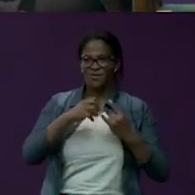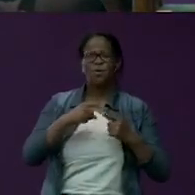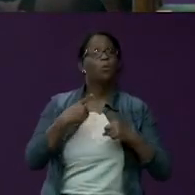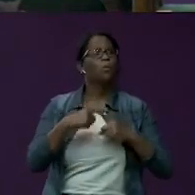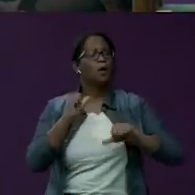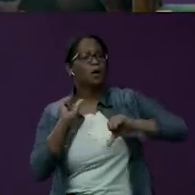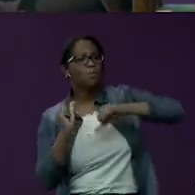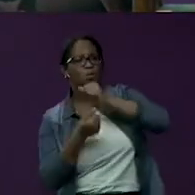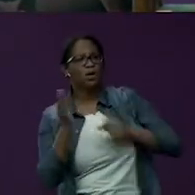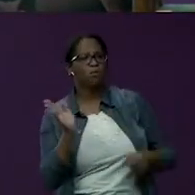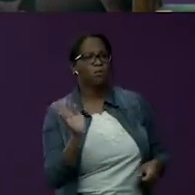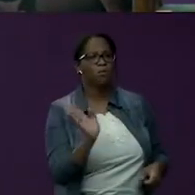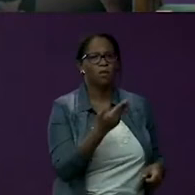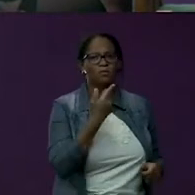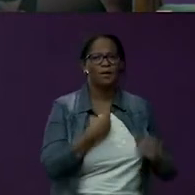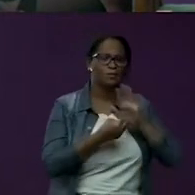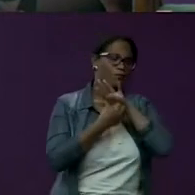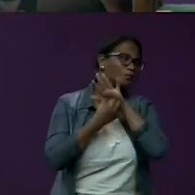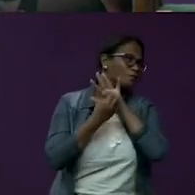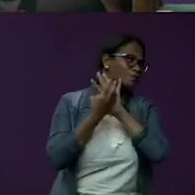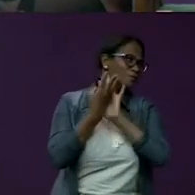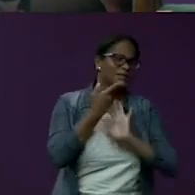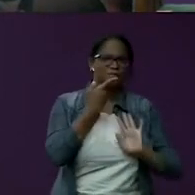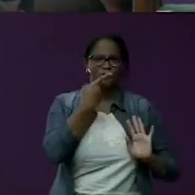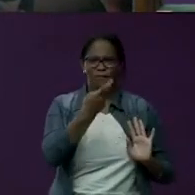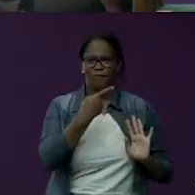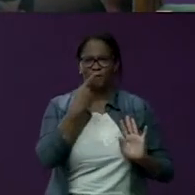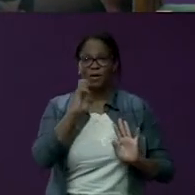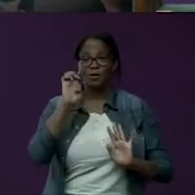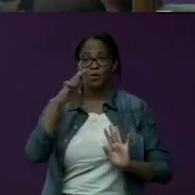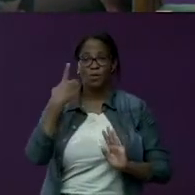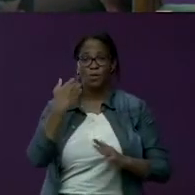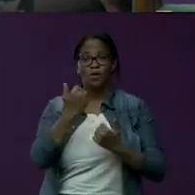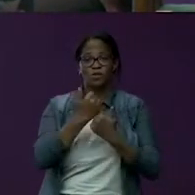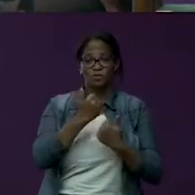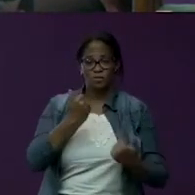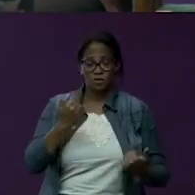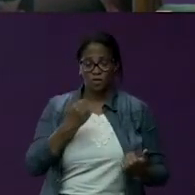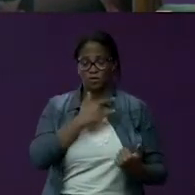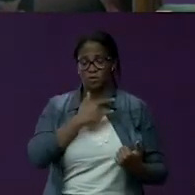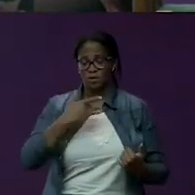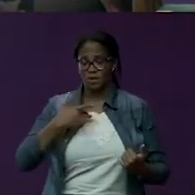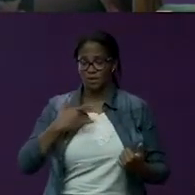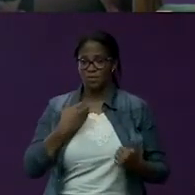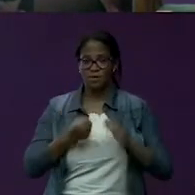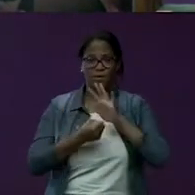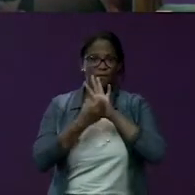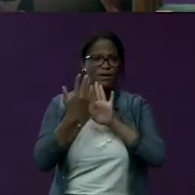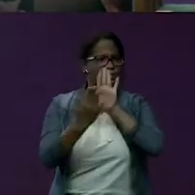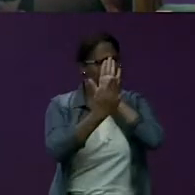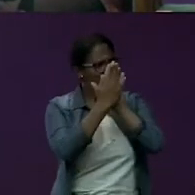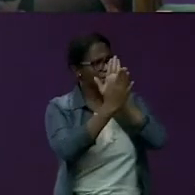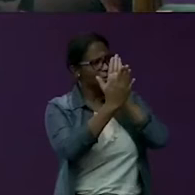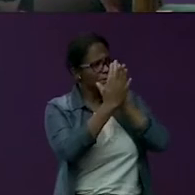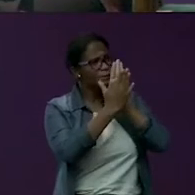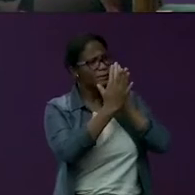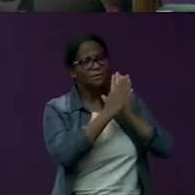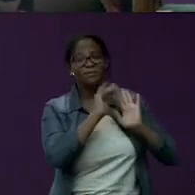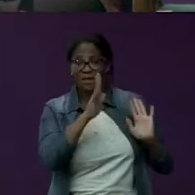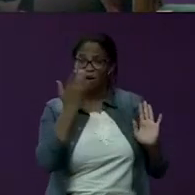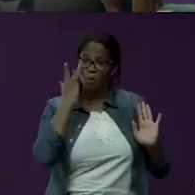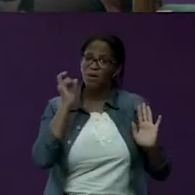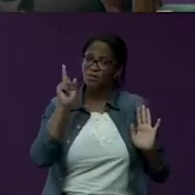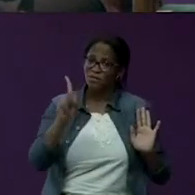e várias vezes falei sobre isso com o ex-ministro da Saúde, Ricardo Barros, várias vezes toquei nessa questão, mas acho que é